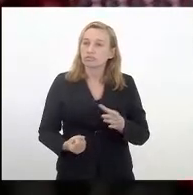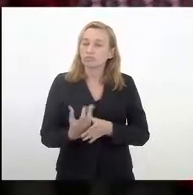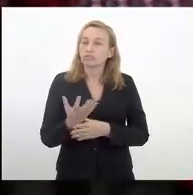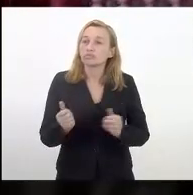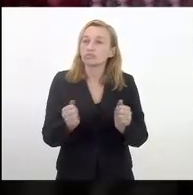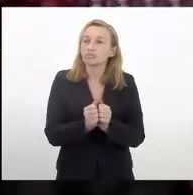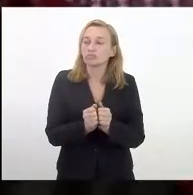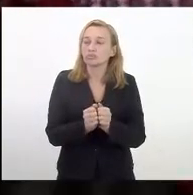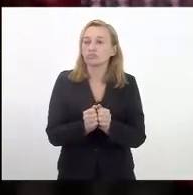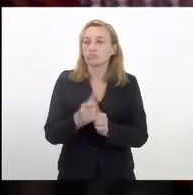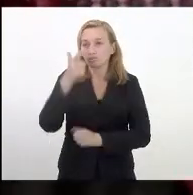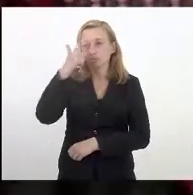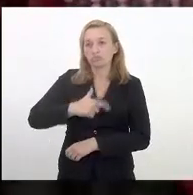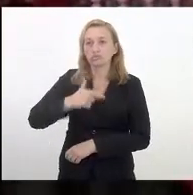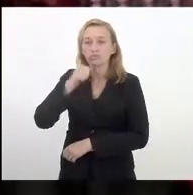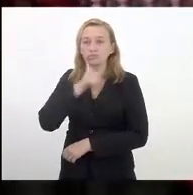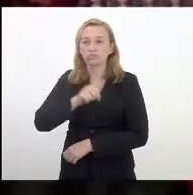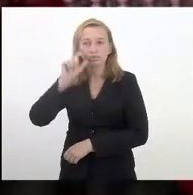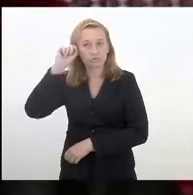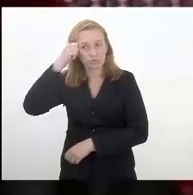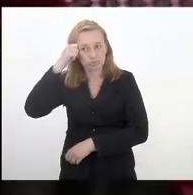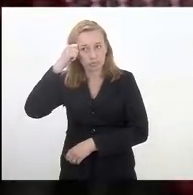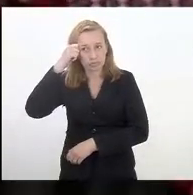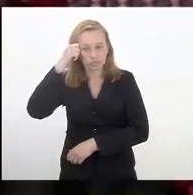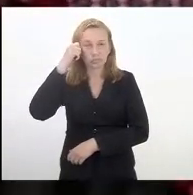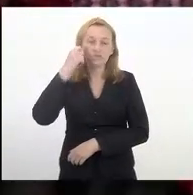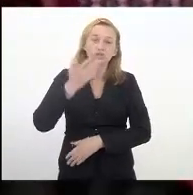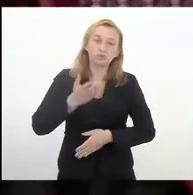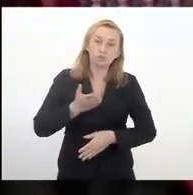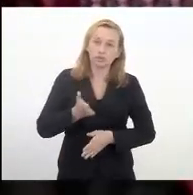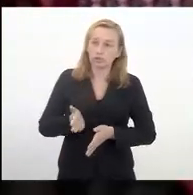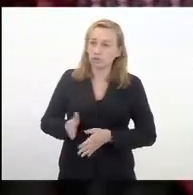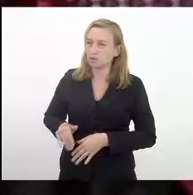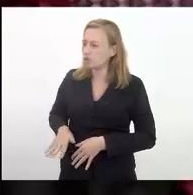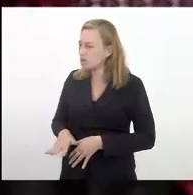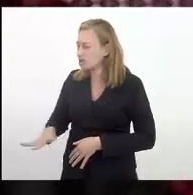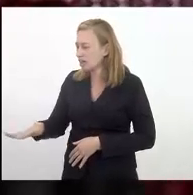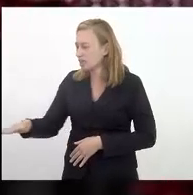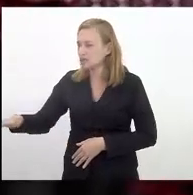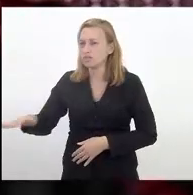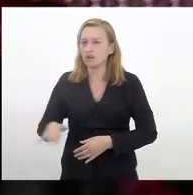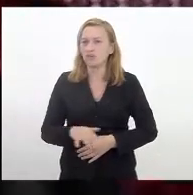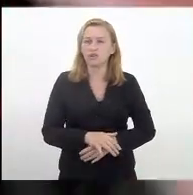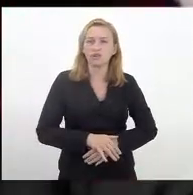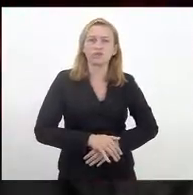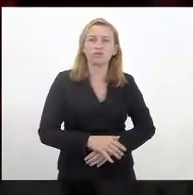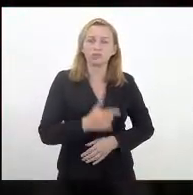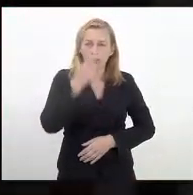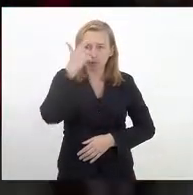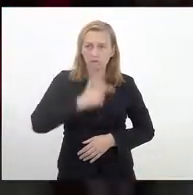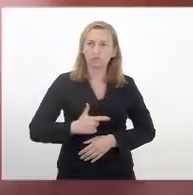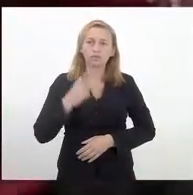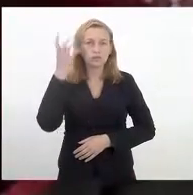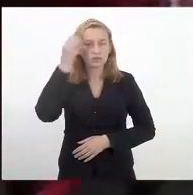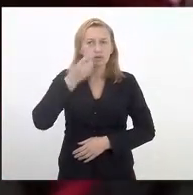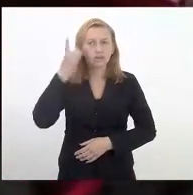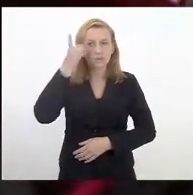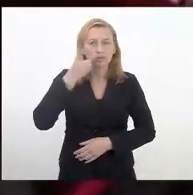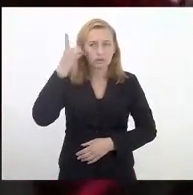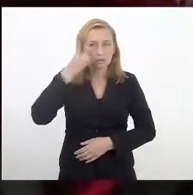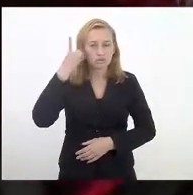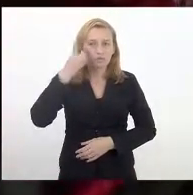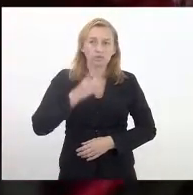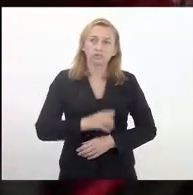Eu sou uma mulher negra de favela de origem pobre hoje eu sou palavra parlamentar estou parlamentar